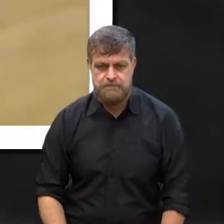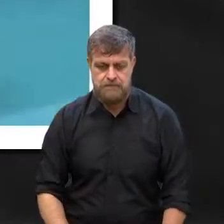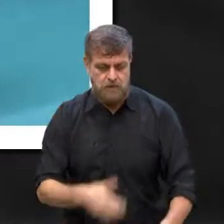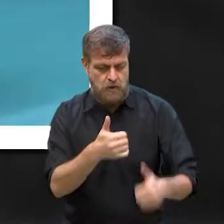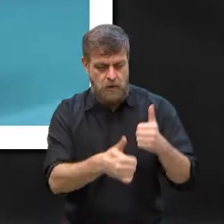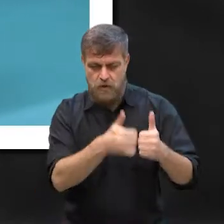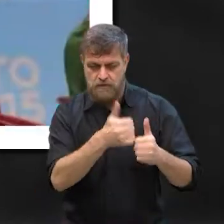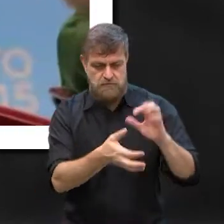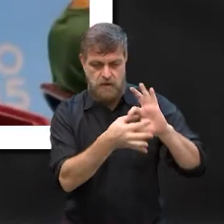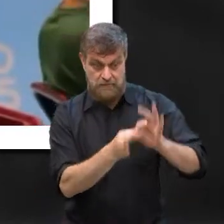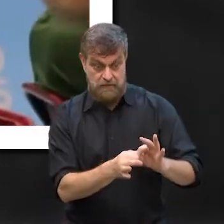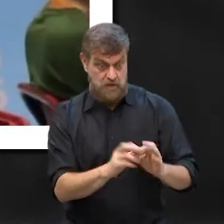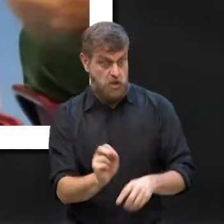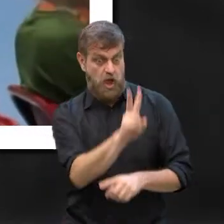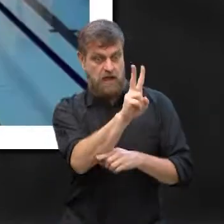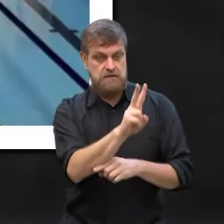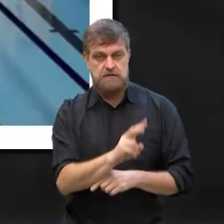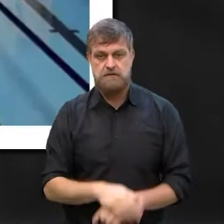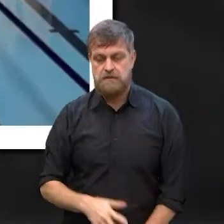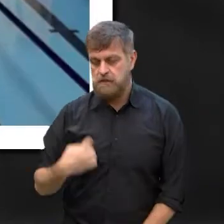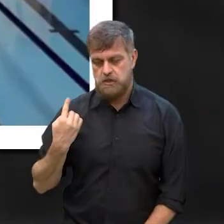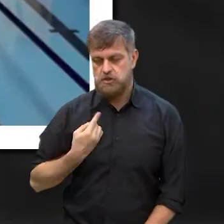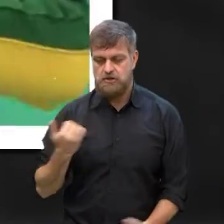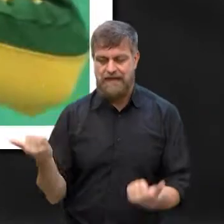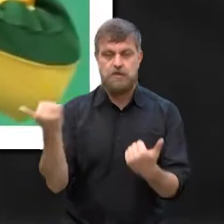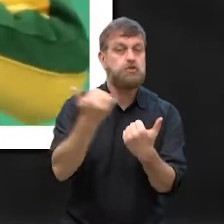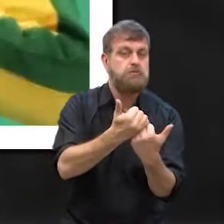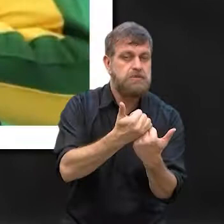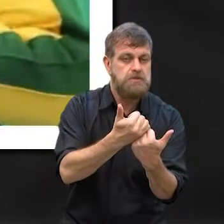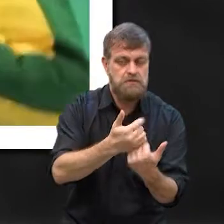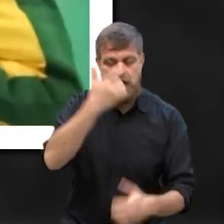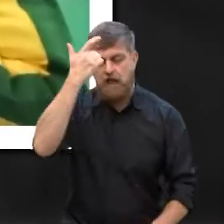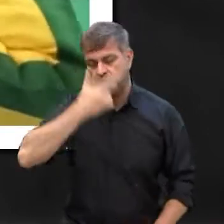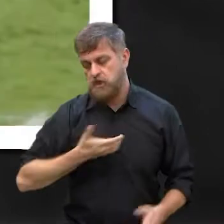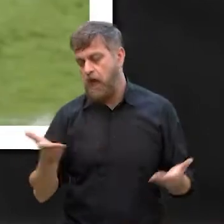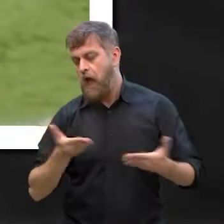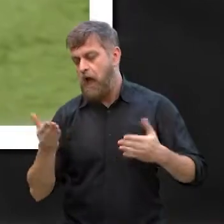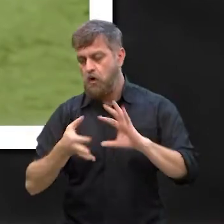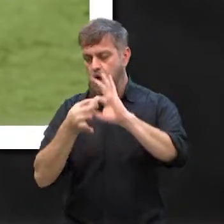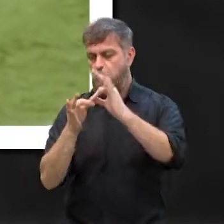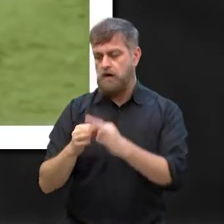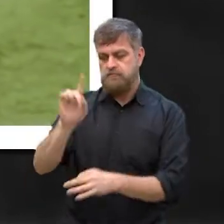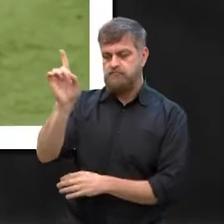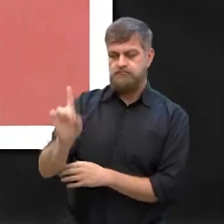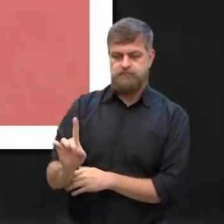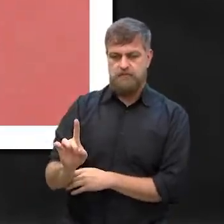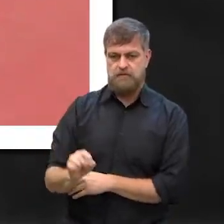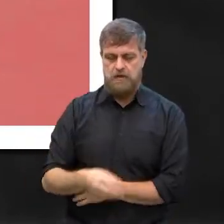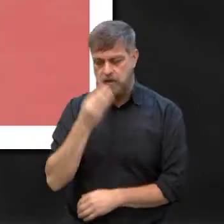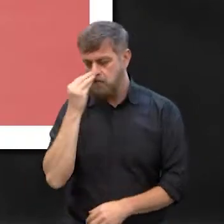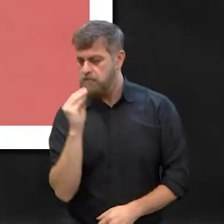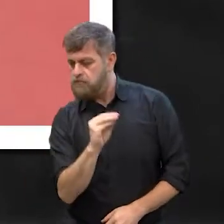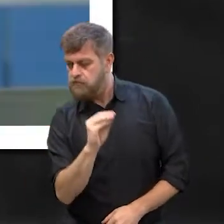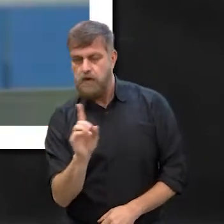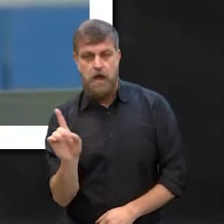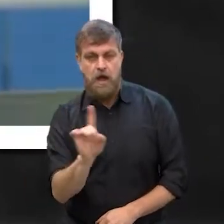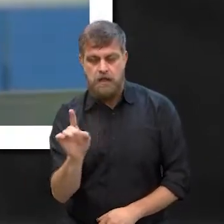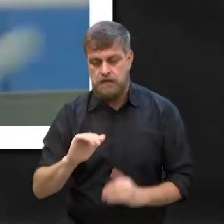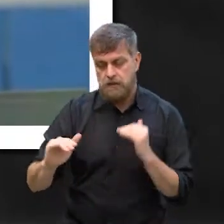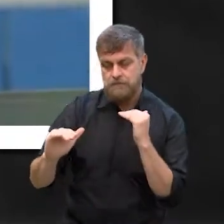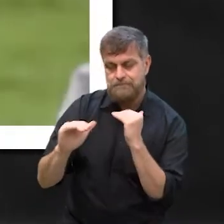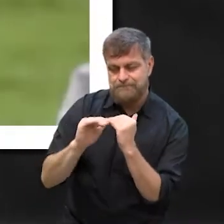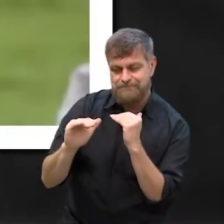não necessariamente que nós queremos tomar o lugar, né? Ou substituir, vamos agora valorizar o paralímpico e deixar o olímpico. Não, eu só acho que as